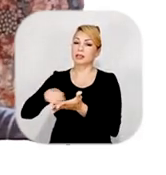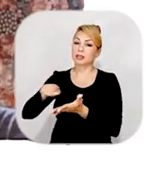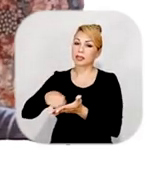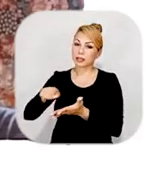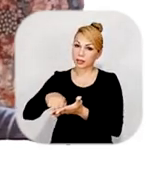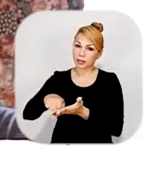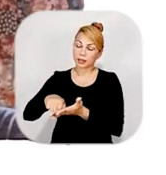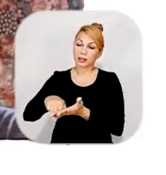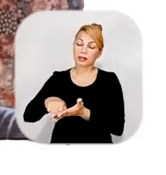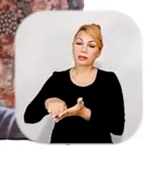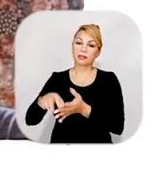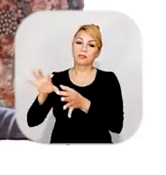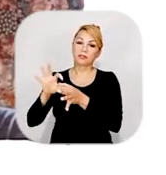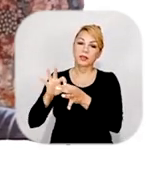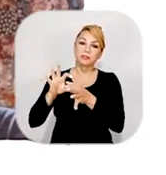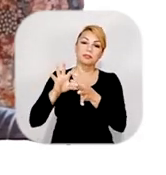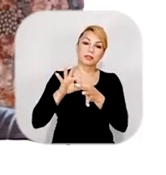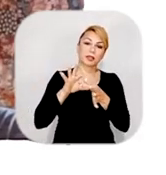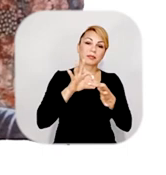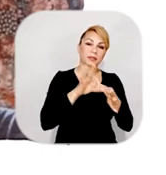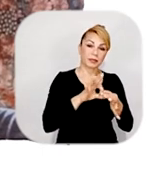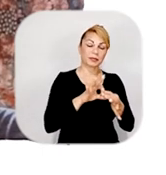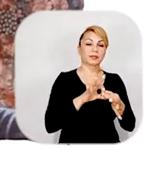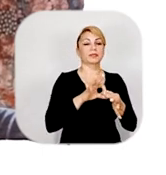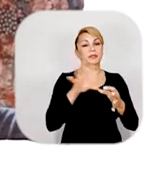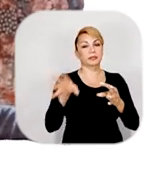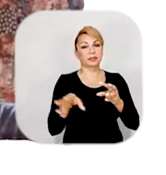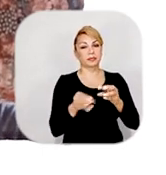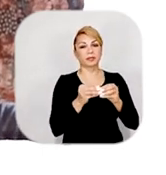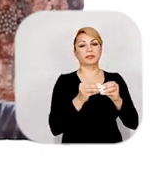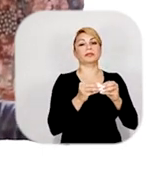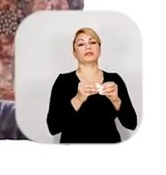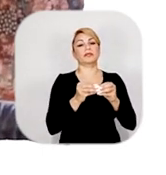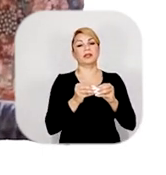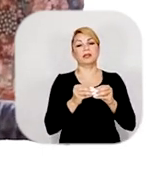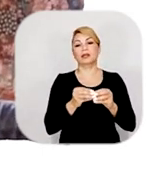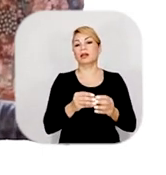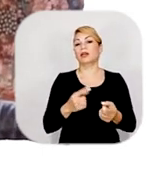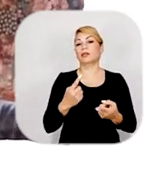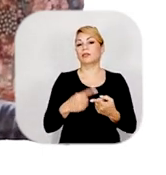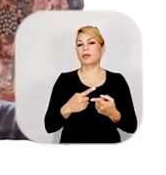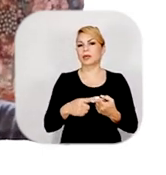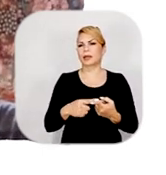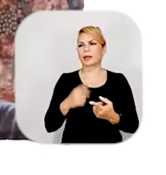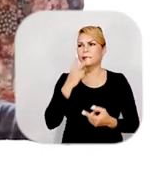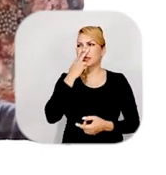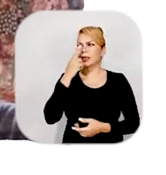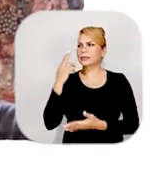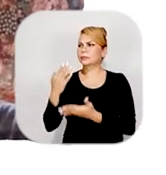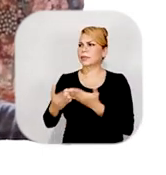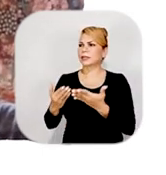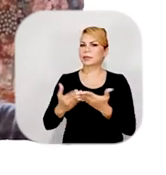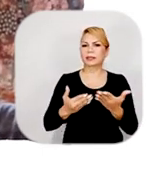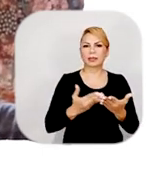que são pedacinhos, são coisas que estão um pouco perdidas assim, né? Que a gente, o ideal seria